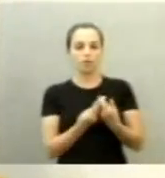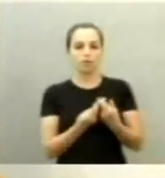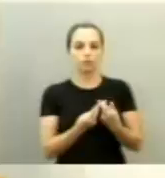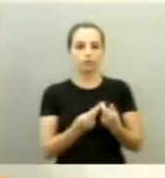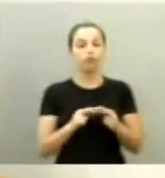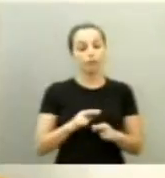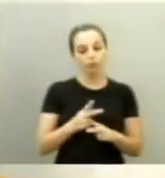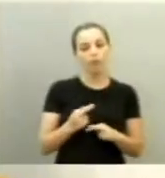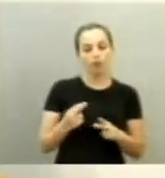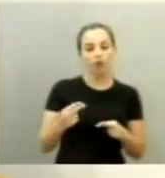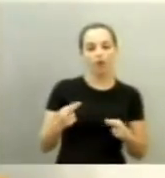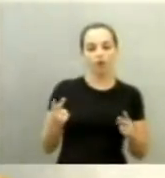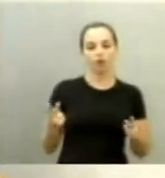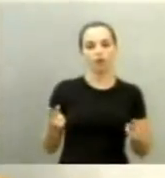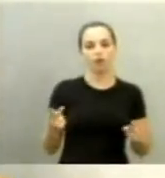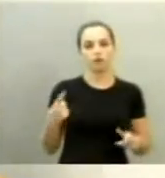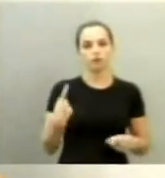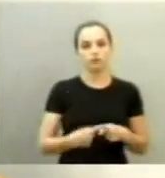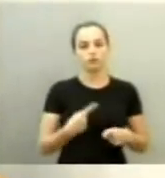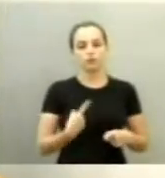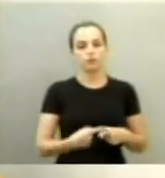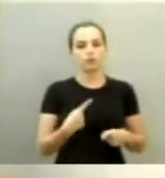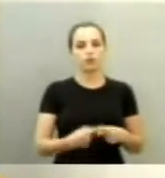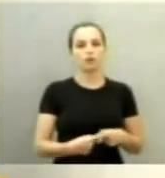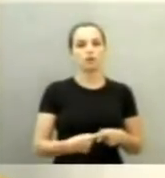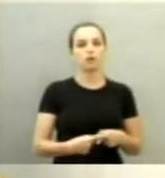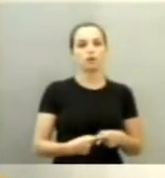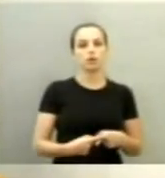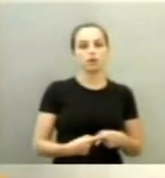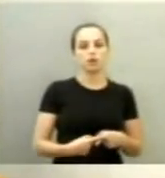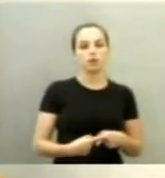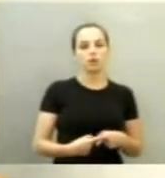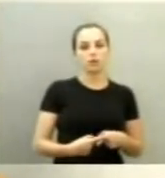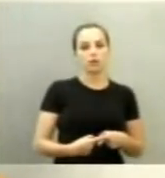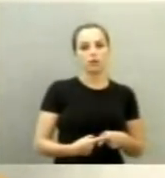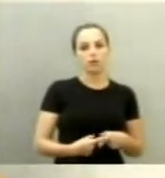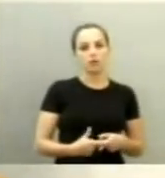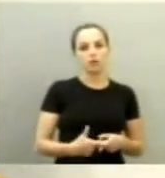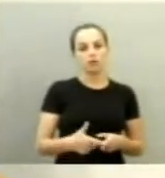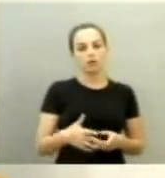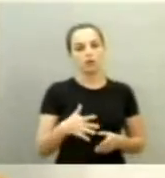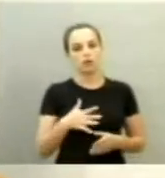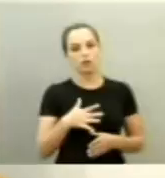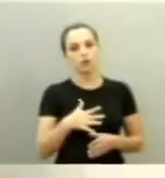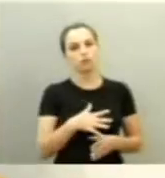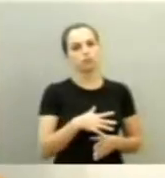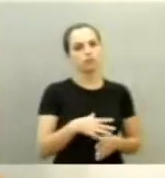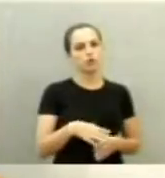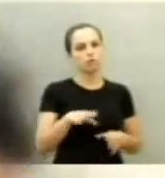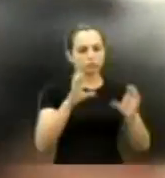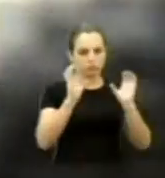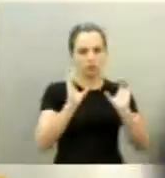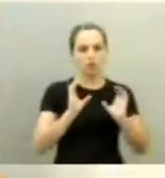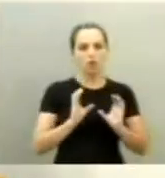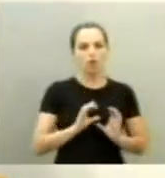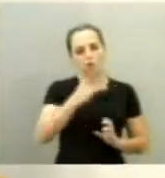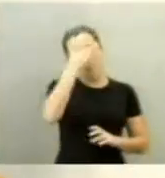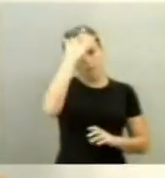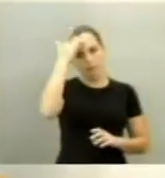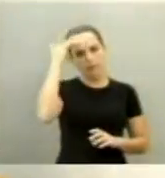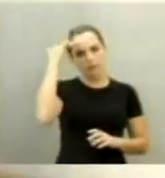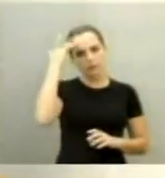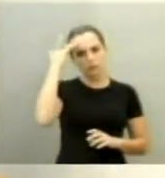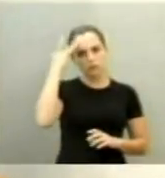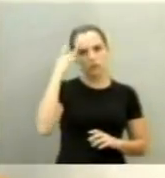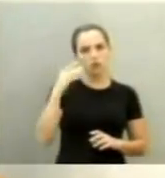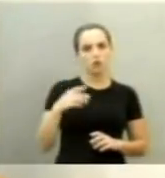porque eu não esperava, né, na última sessão, o cidadão aqui que a gente respeita bastante, né, e que ele é bastante crítico, que é o